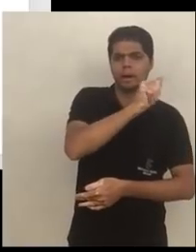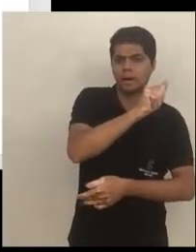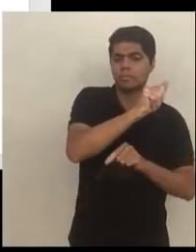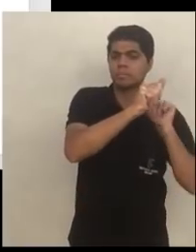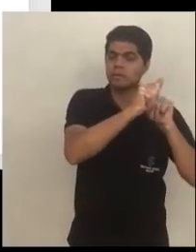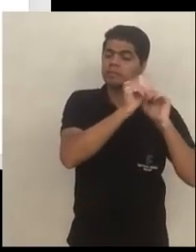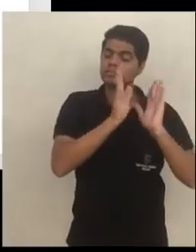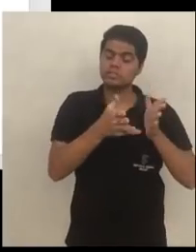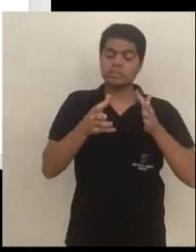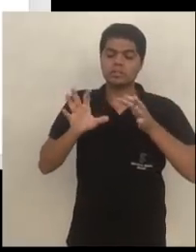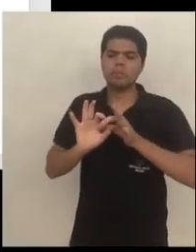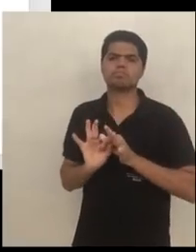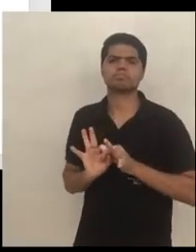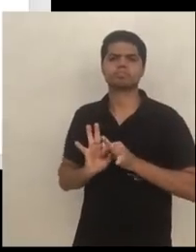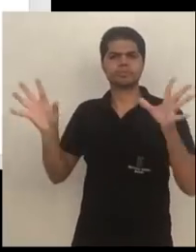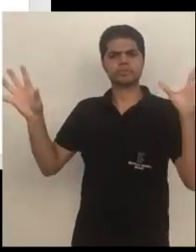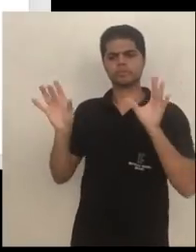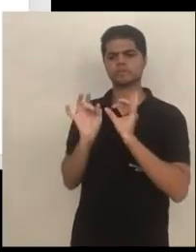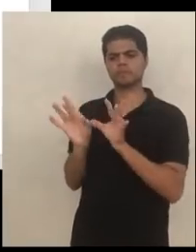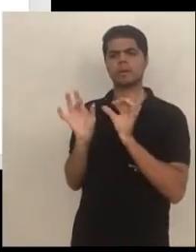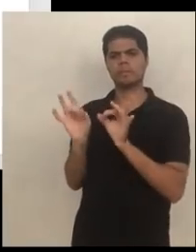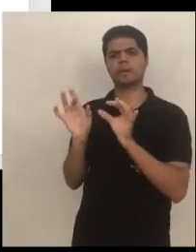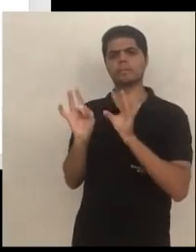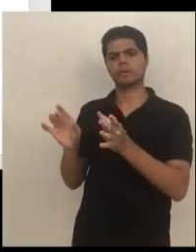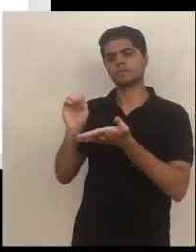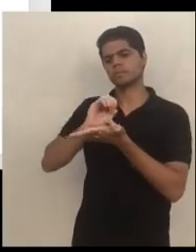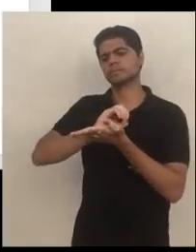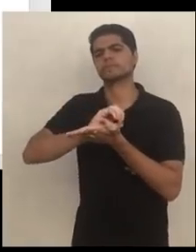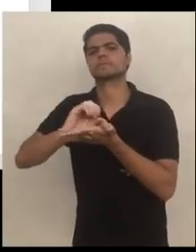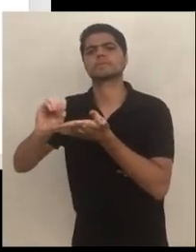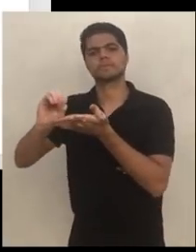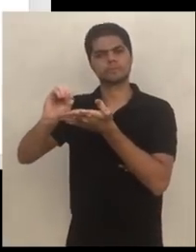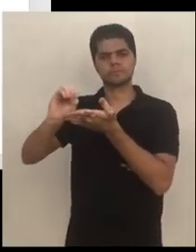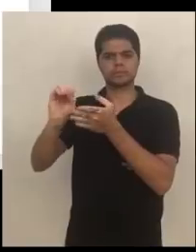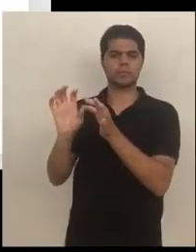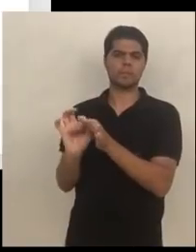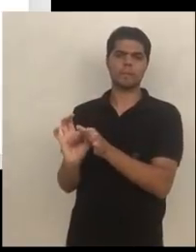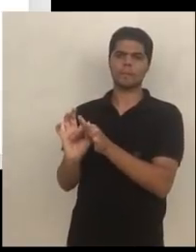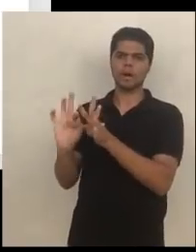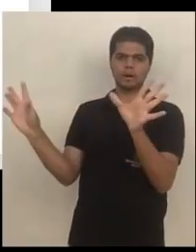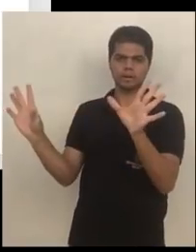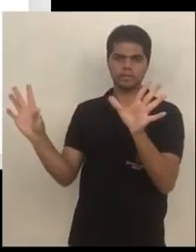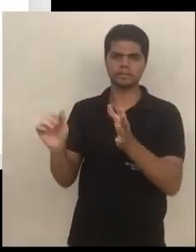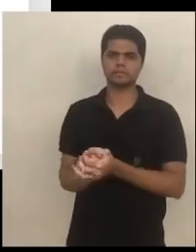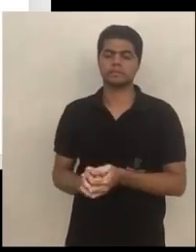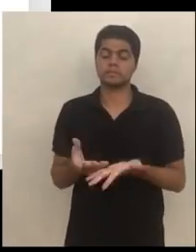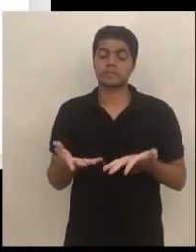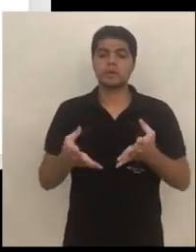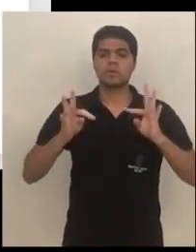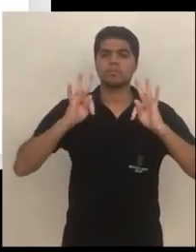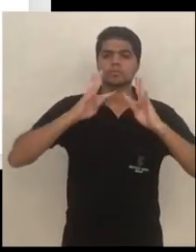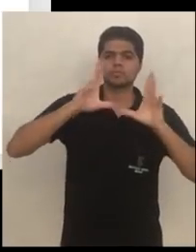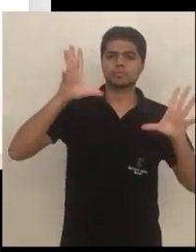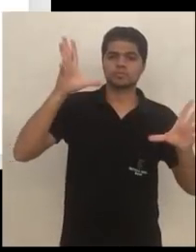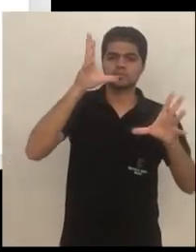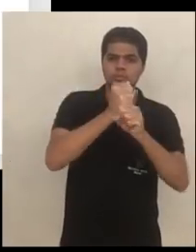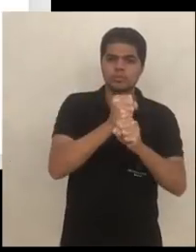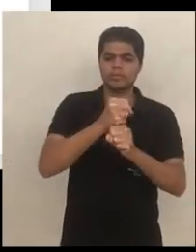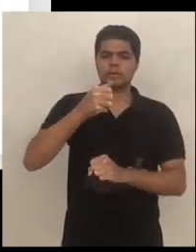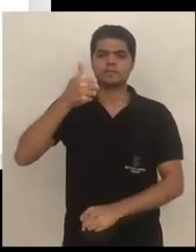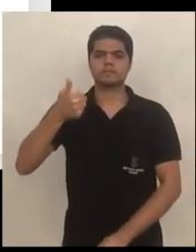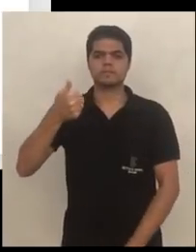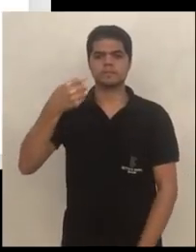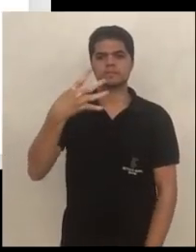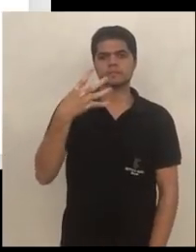comercializar produtos orgânicos de forma de venda direta. Então são no total 140 produtores